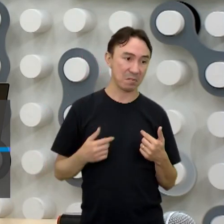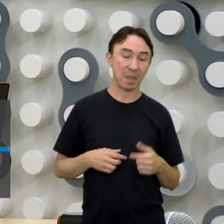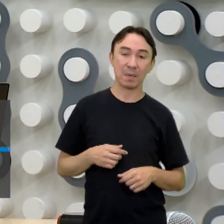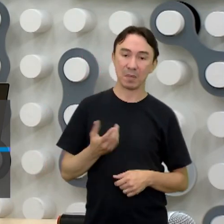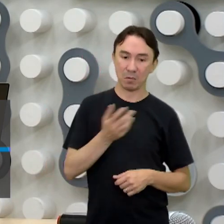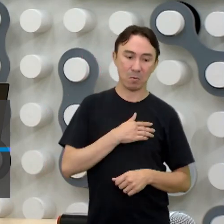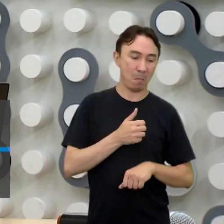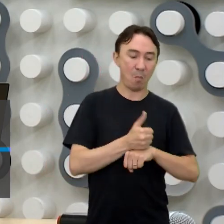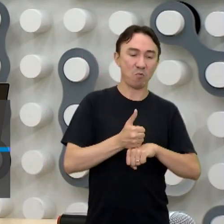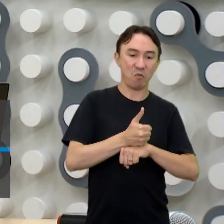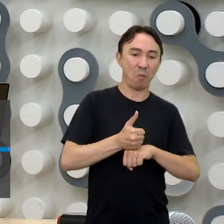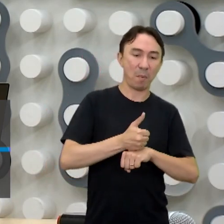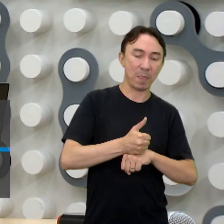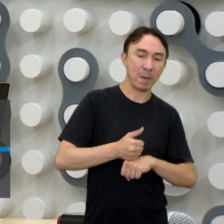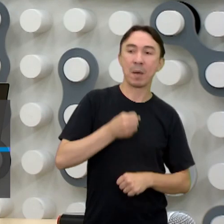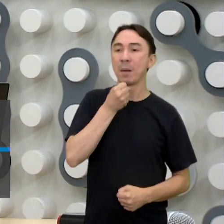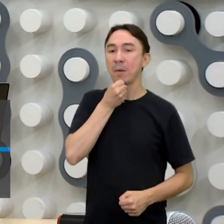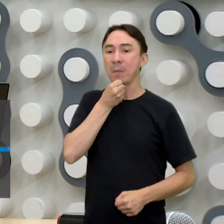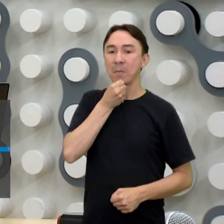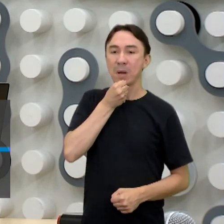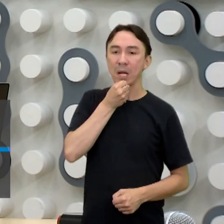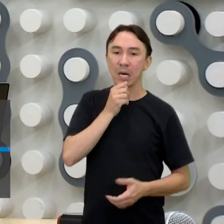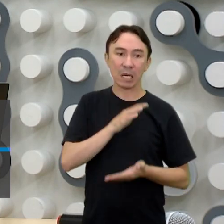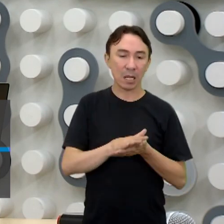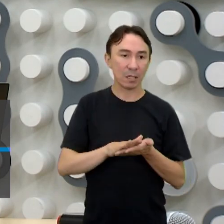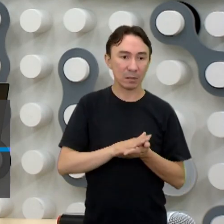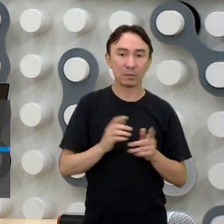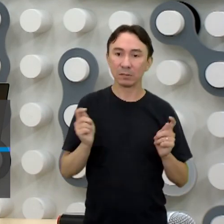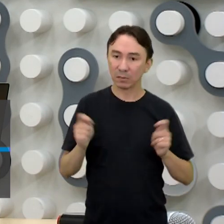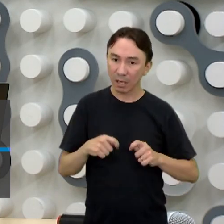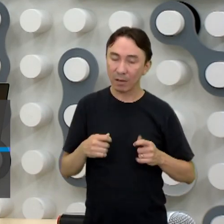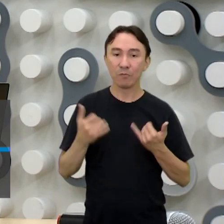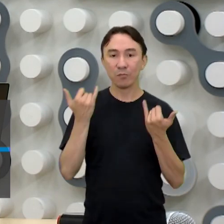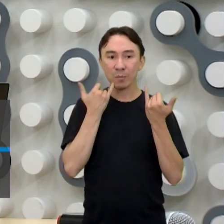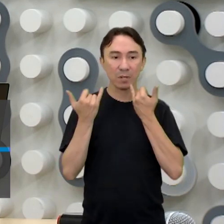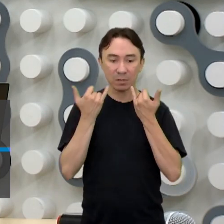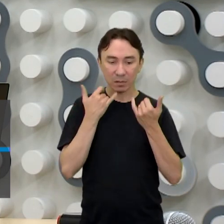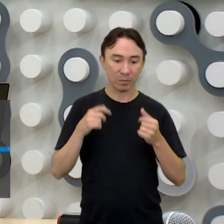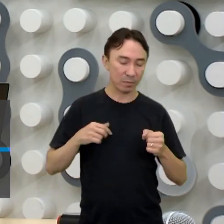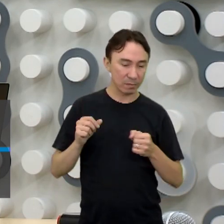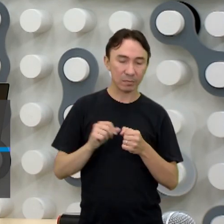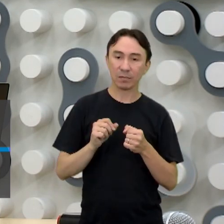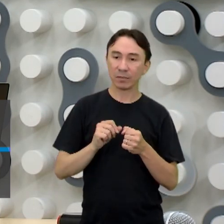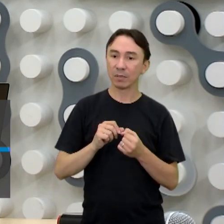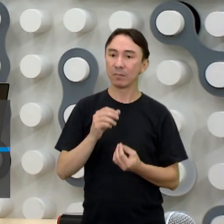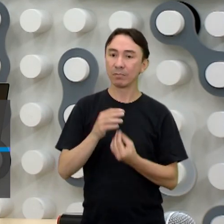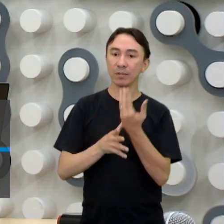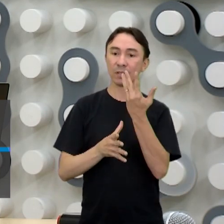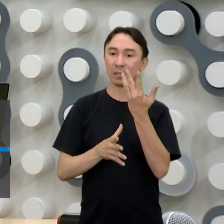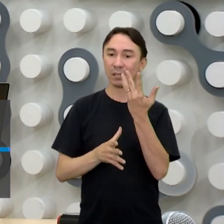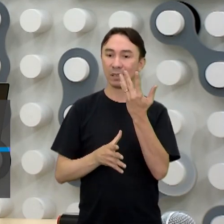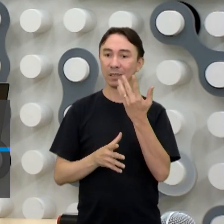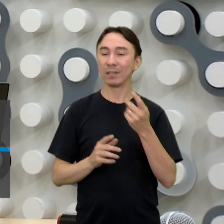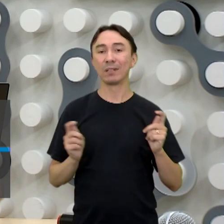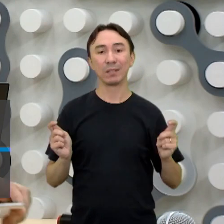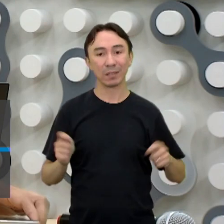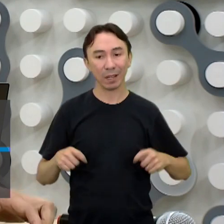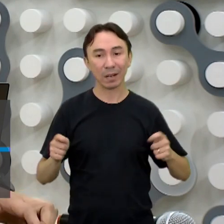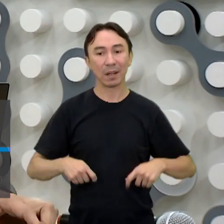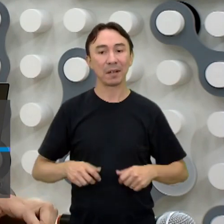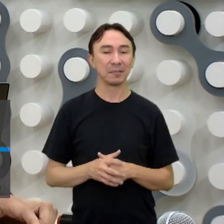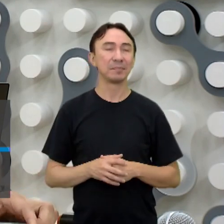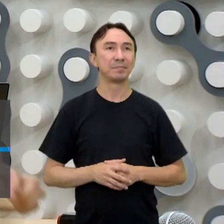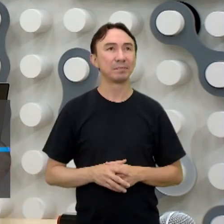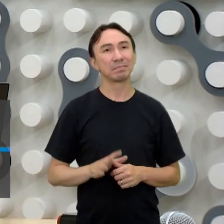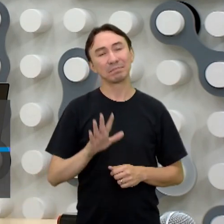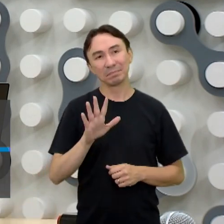disso, consigo produzir informação. O que é interessante é a gente pensar que, já que eu